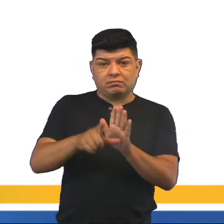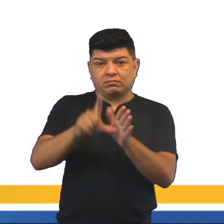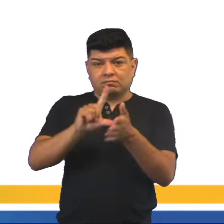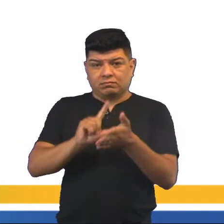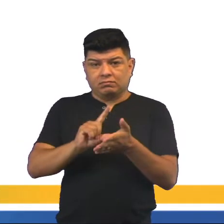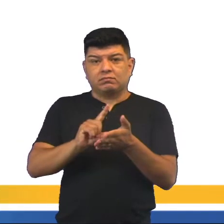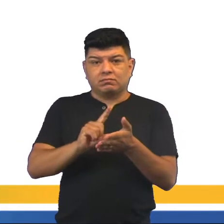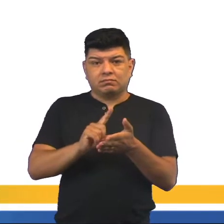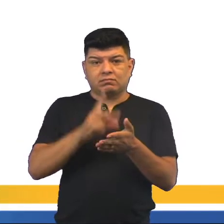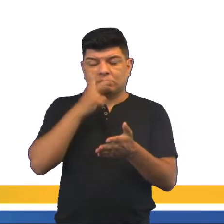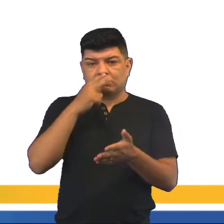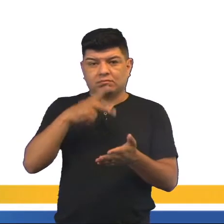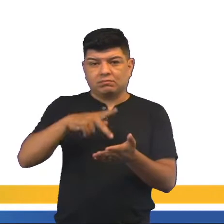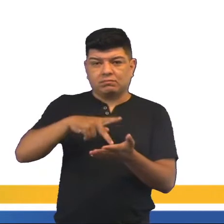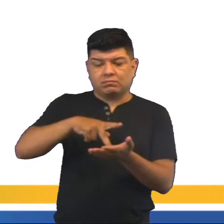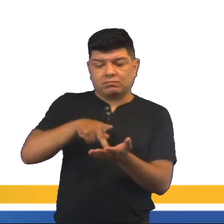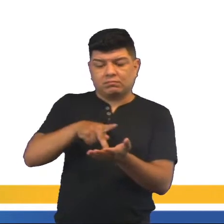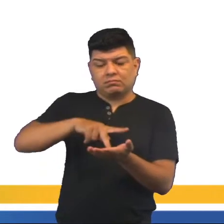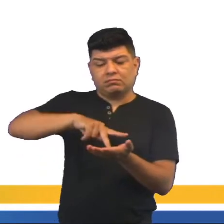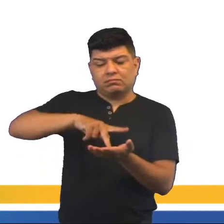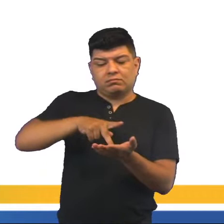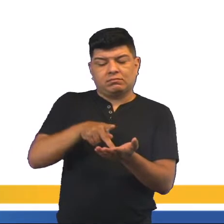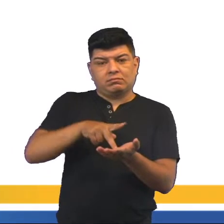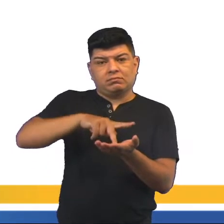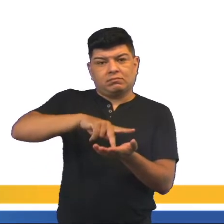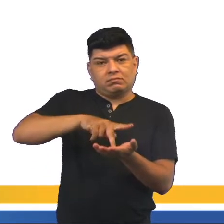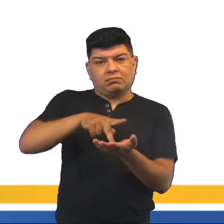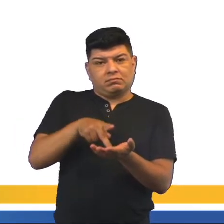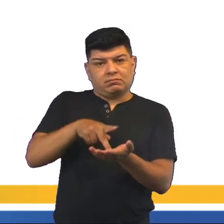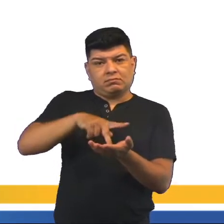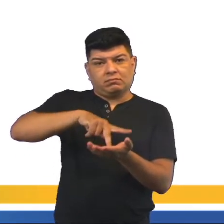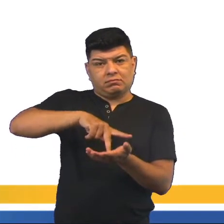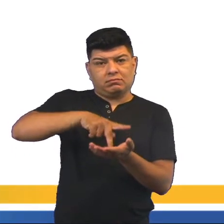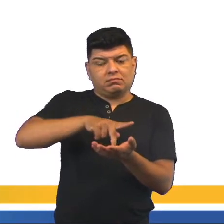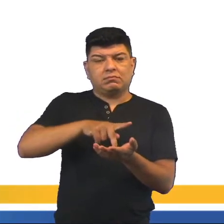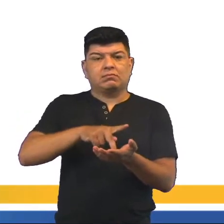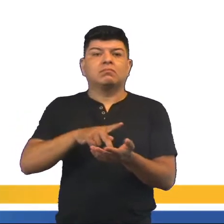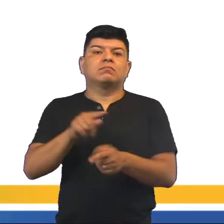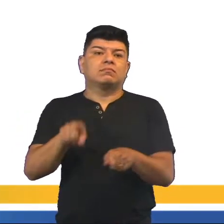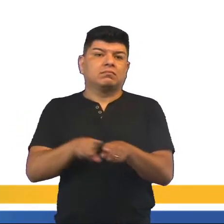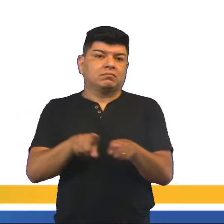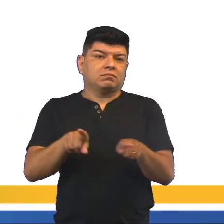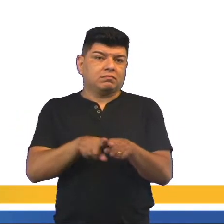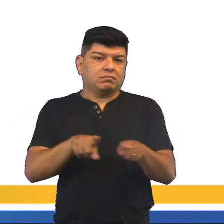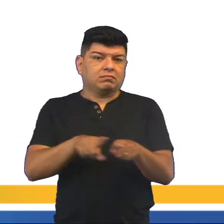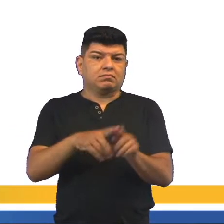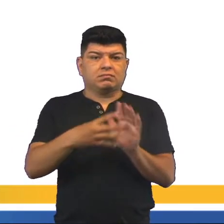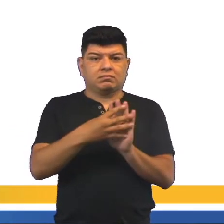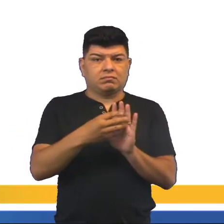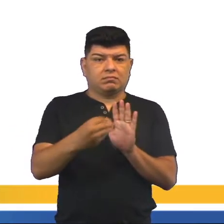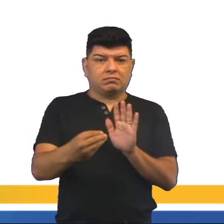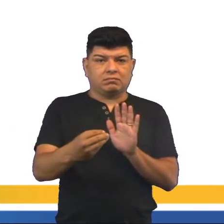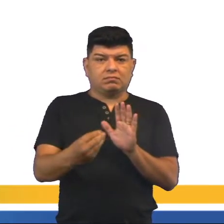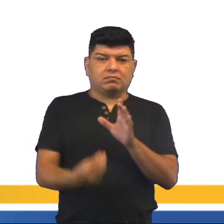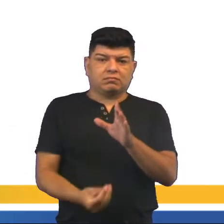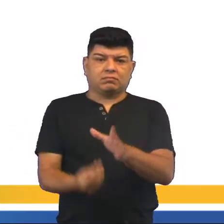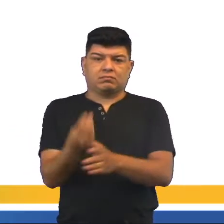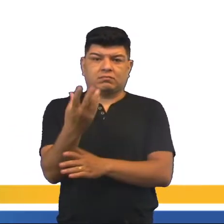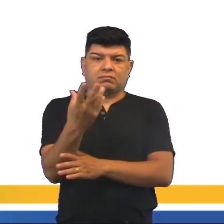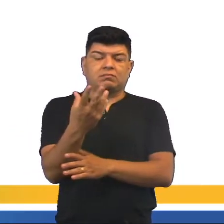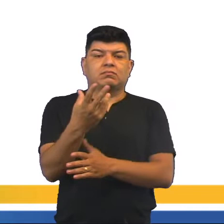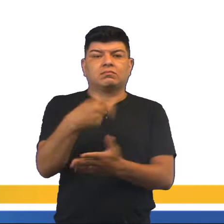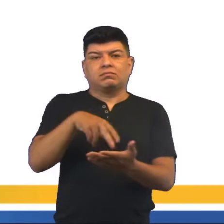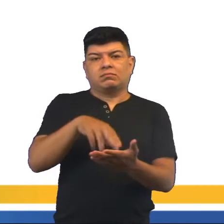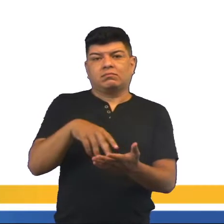do balé, né? Antes, um pouco mais antes, seria um mestre do balé. Desta forma, o termo coreografia surge na dança